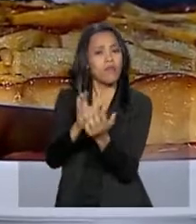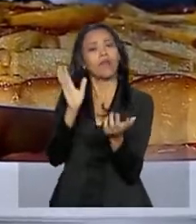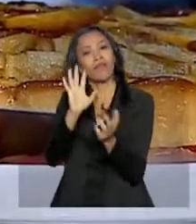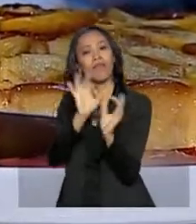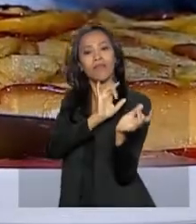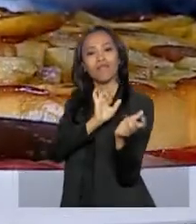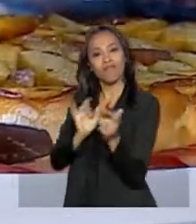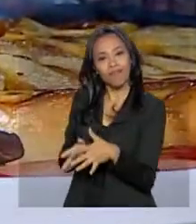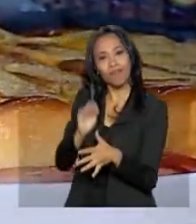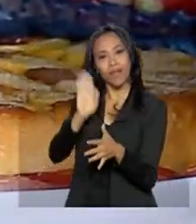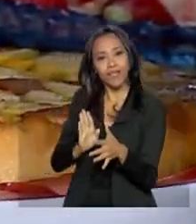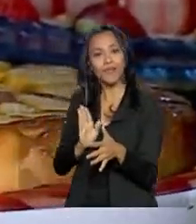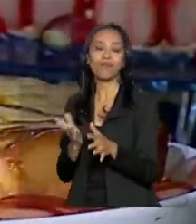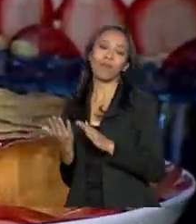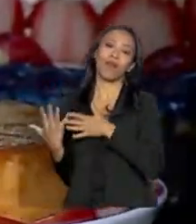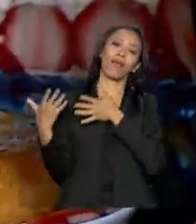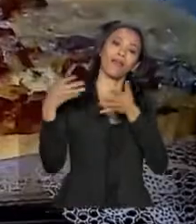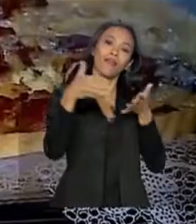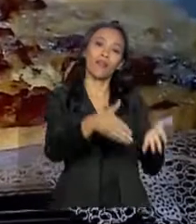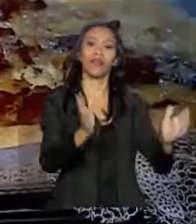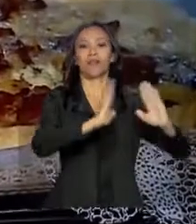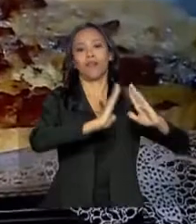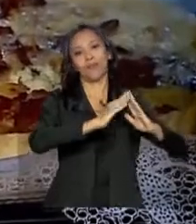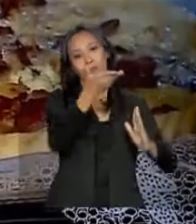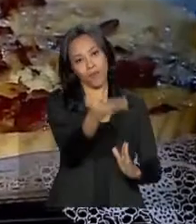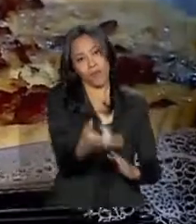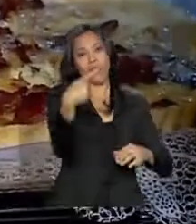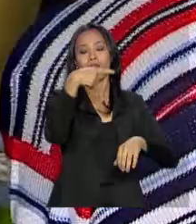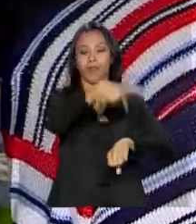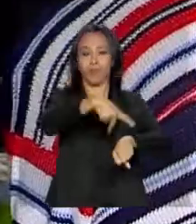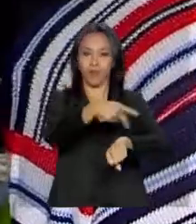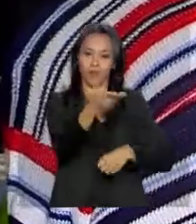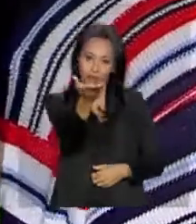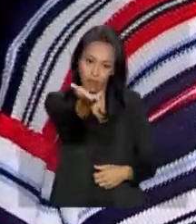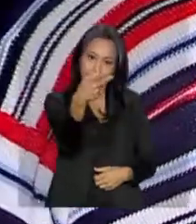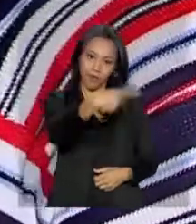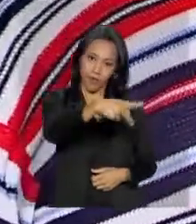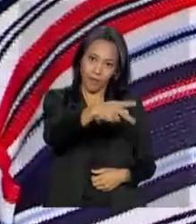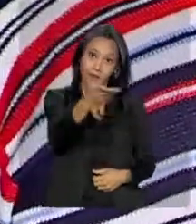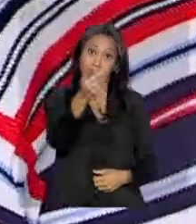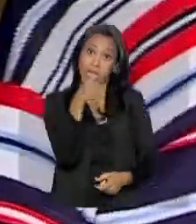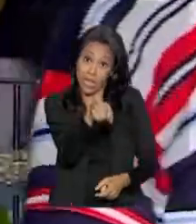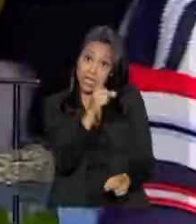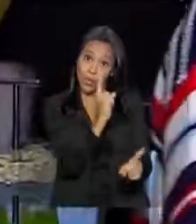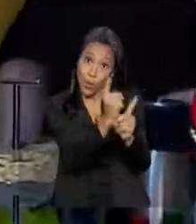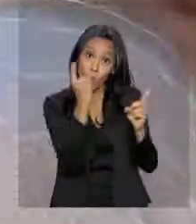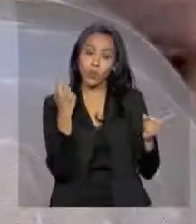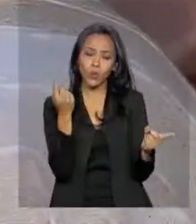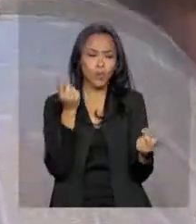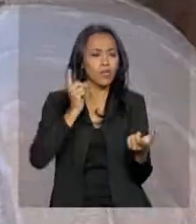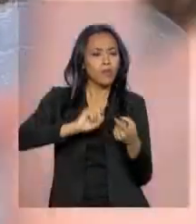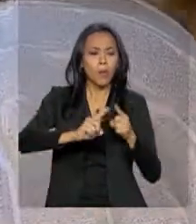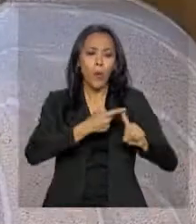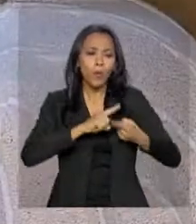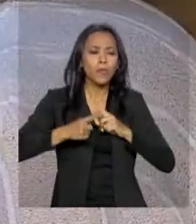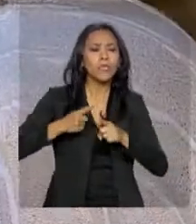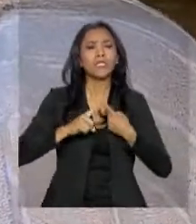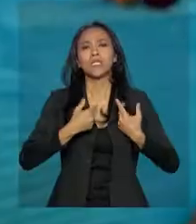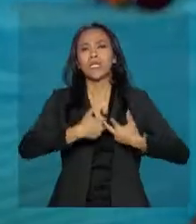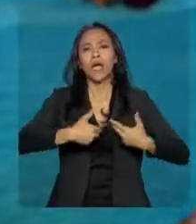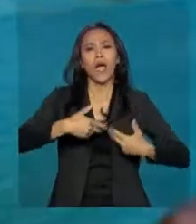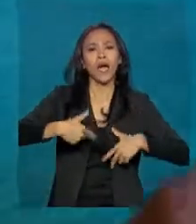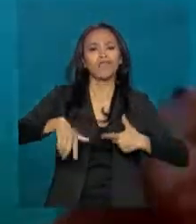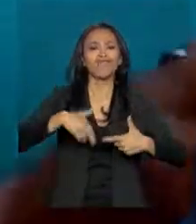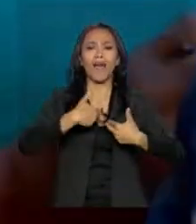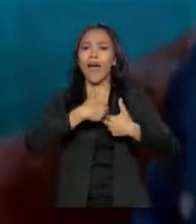deixaram brasil para construir uma nova história no país vizinho nos encontros elas combinam ações sociais para ajudar crianças